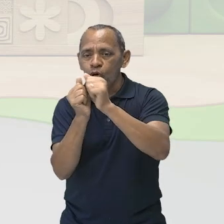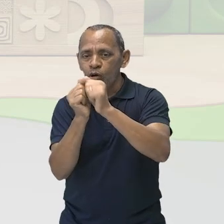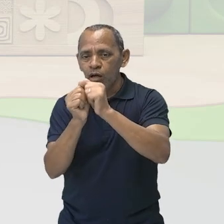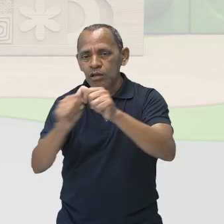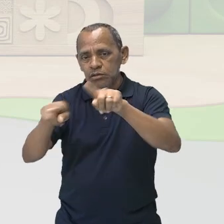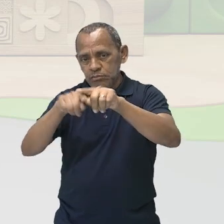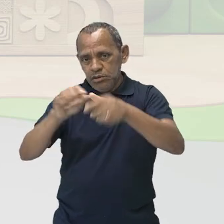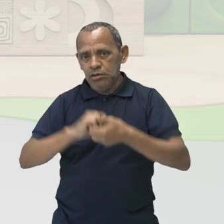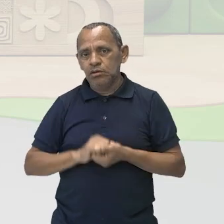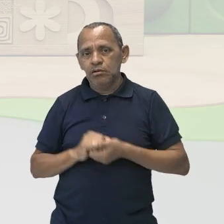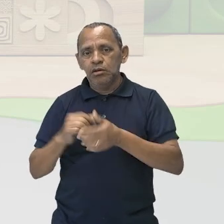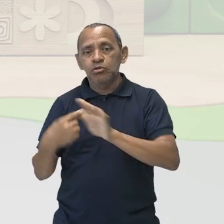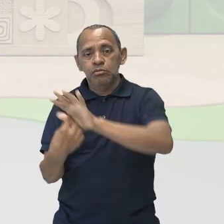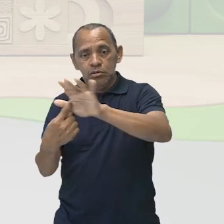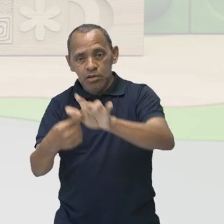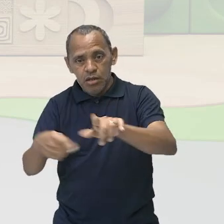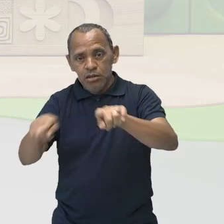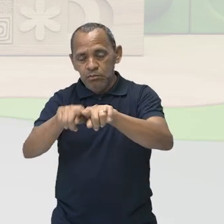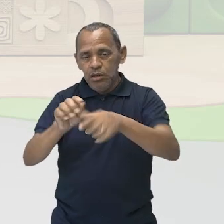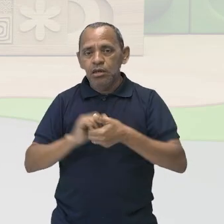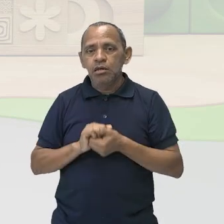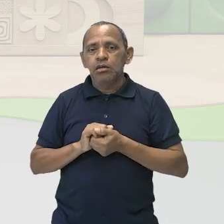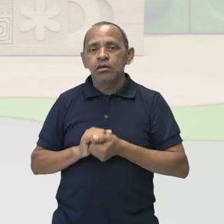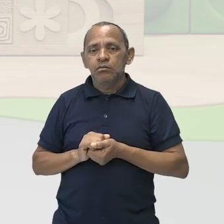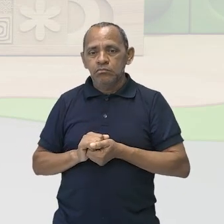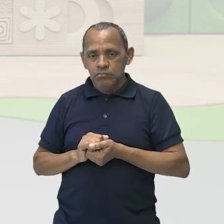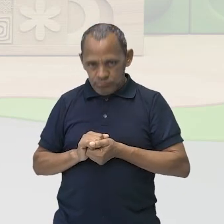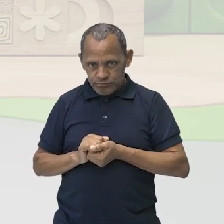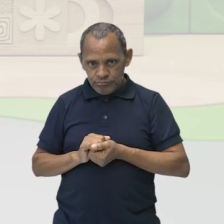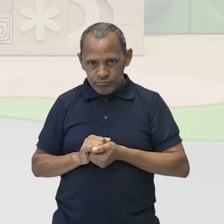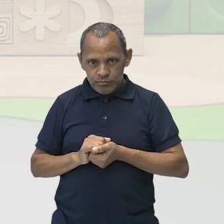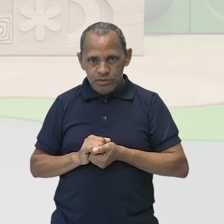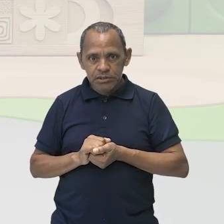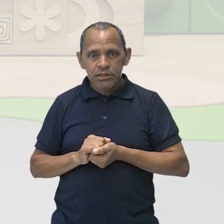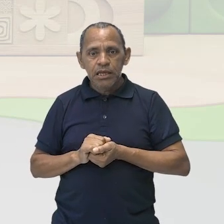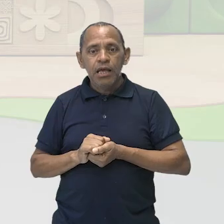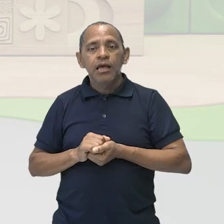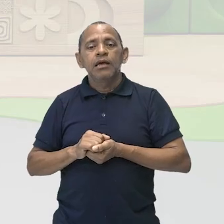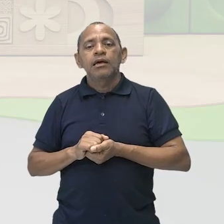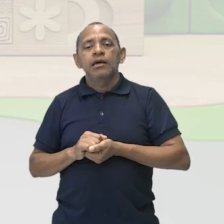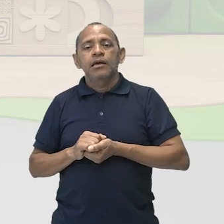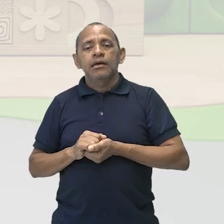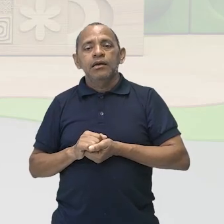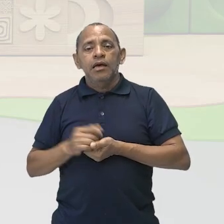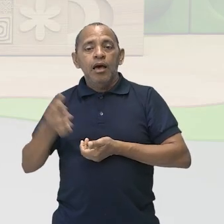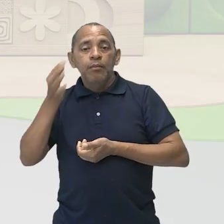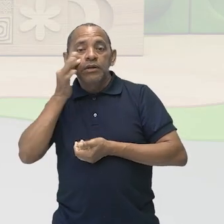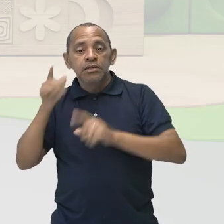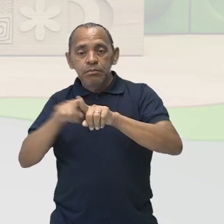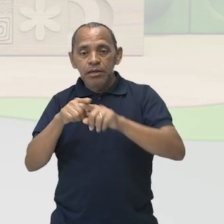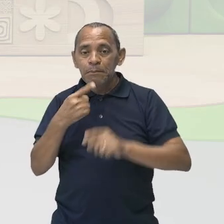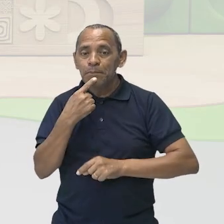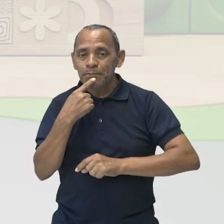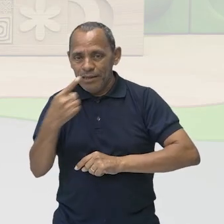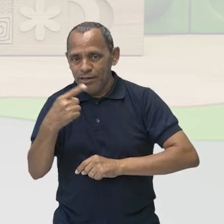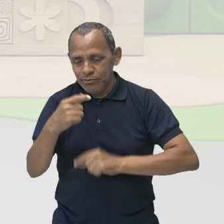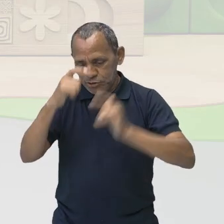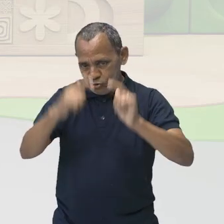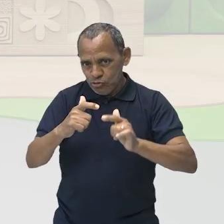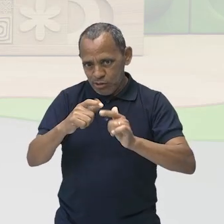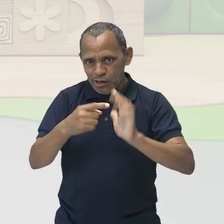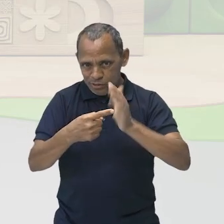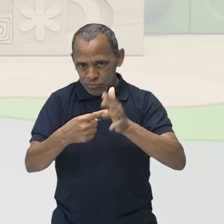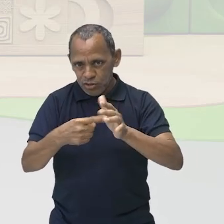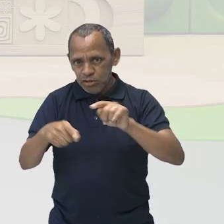aqui vale ressaltar que a exposição contínua a esse tipo de máquina pode ter impactos na saúde. Então, há relatos de que a exposição